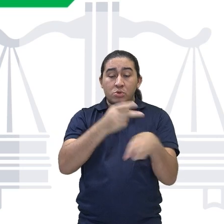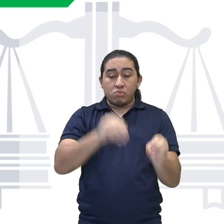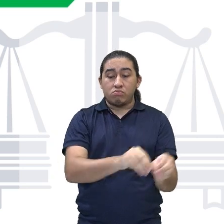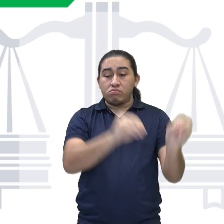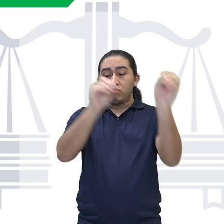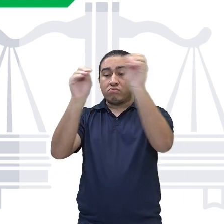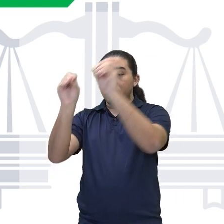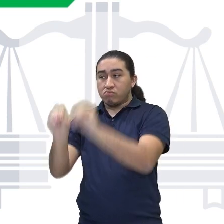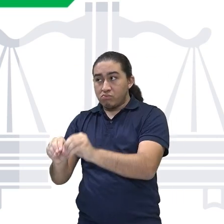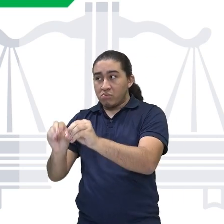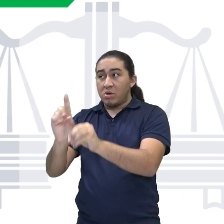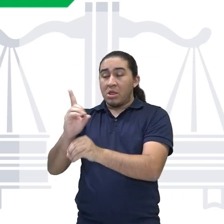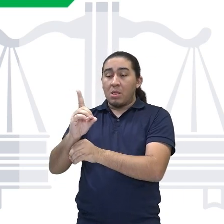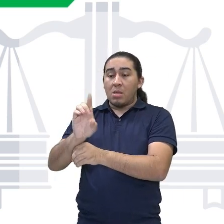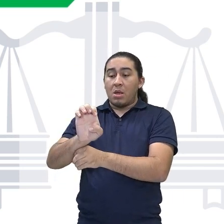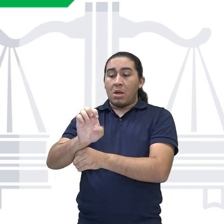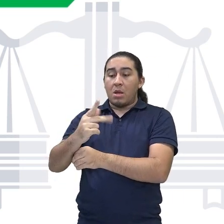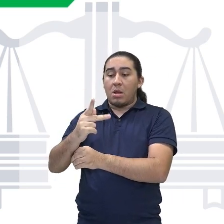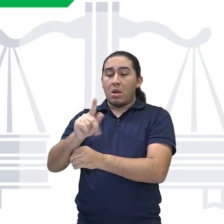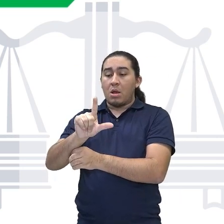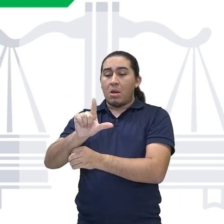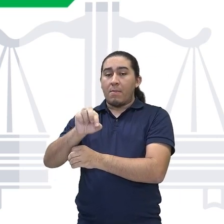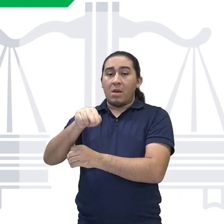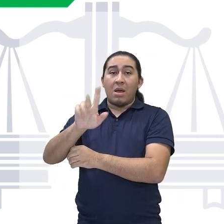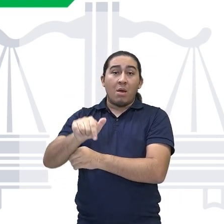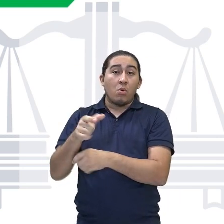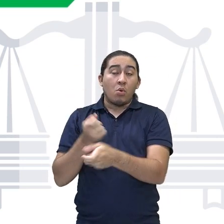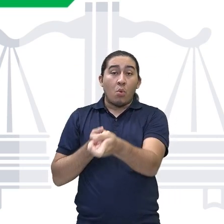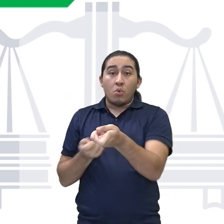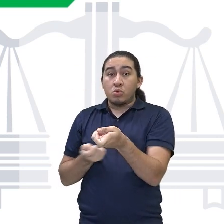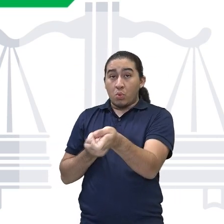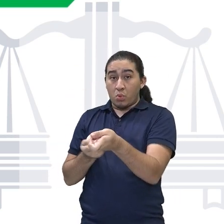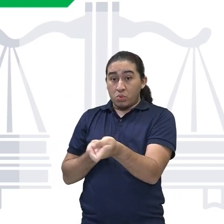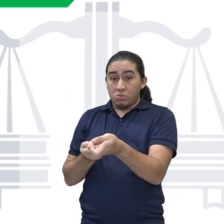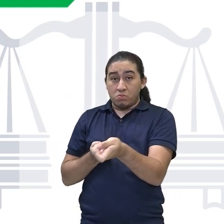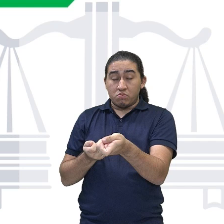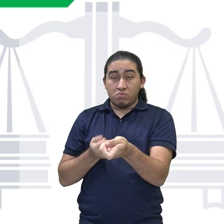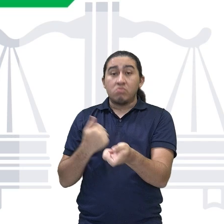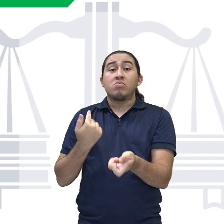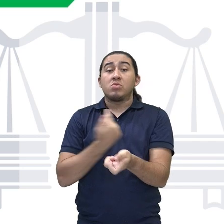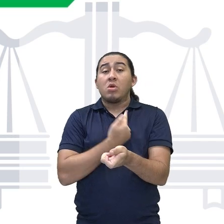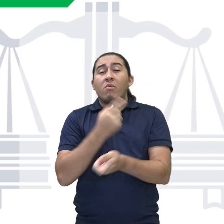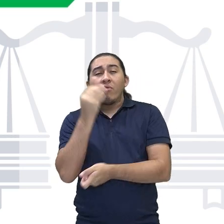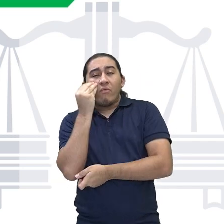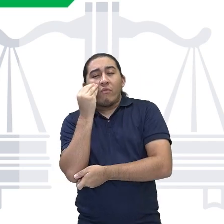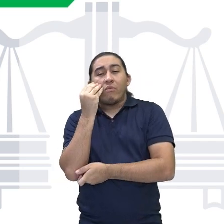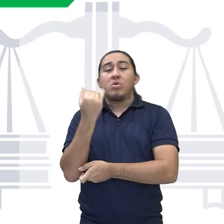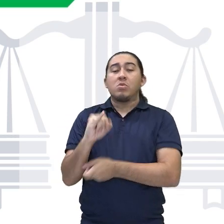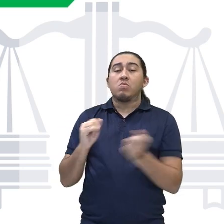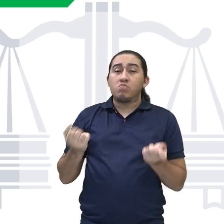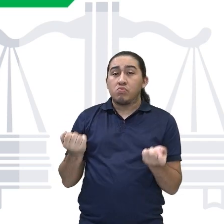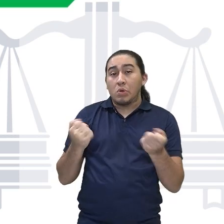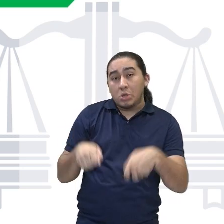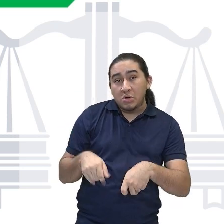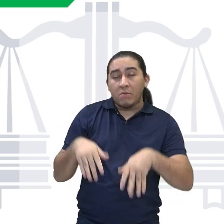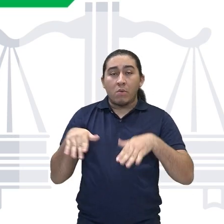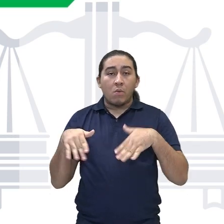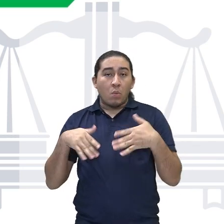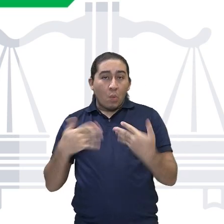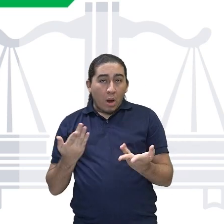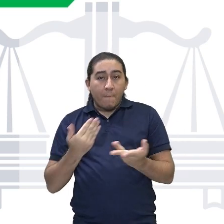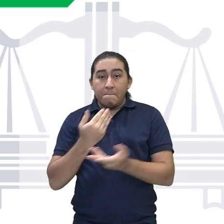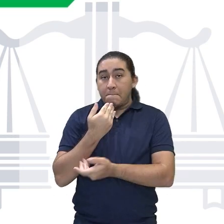justamente numa nossa planilha que a gente tem de controle dessas turmas, né? A gente tem listado, tudo bonitinho, quais são as